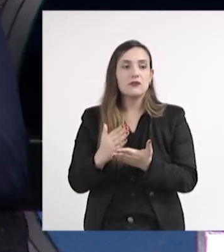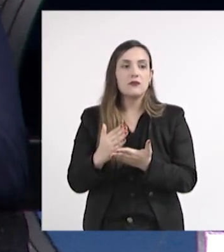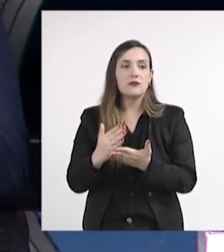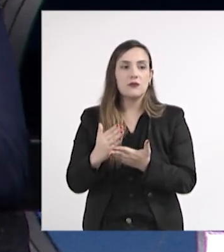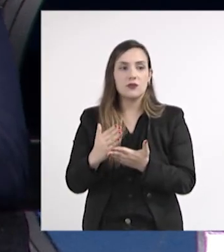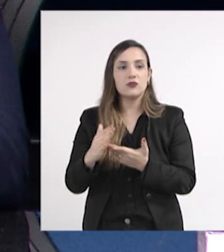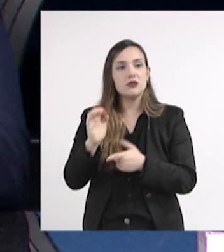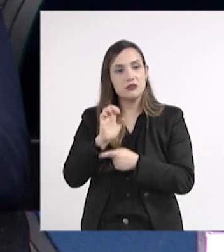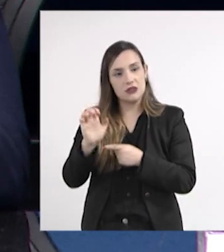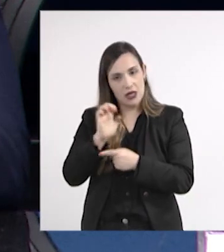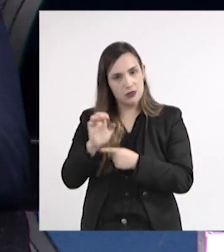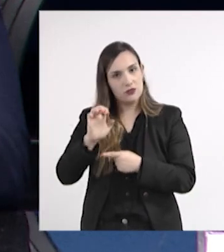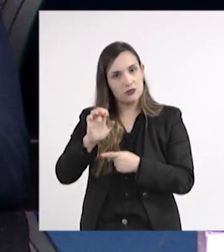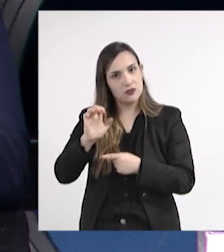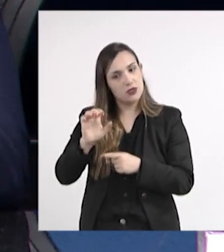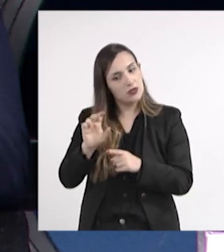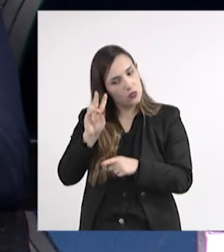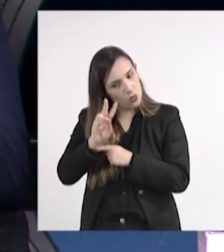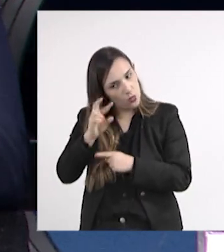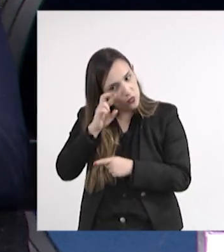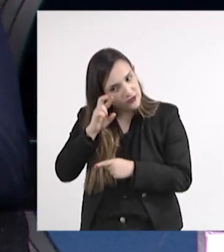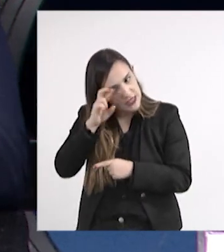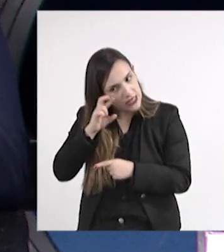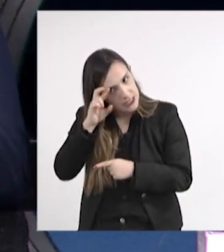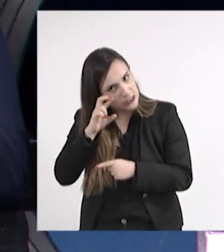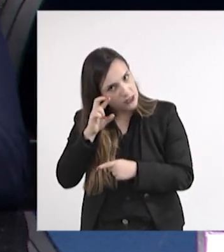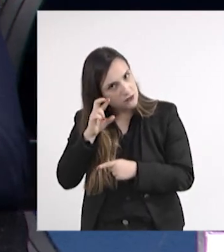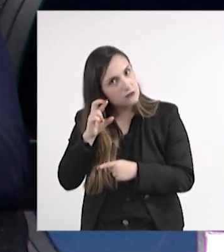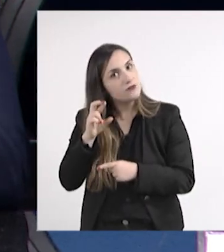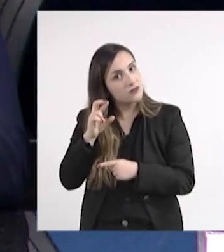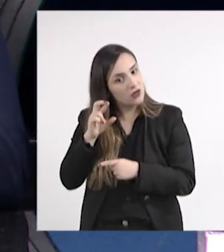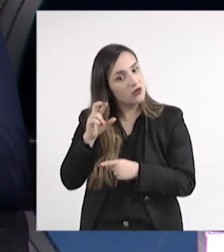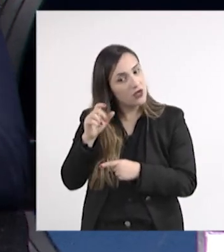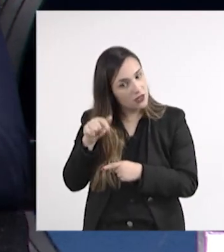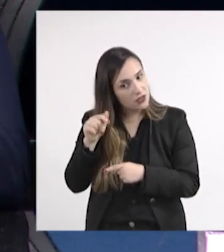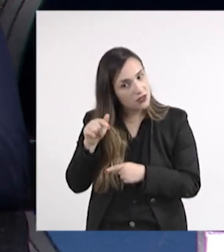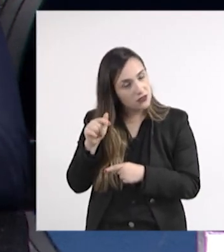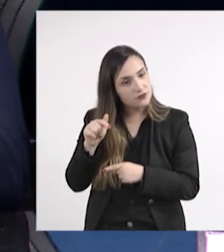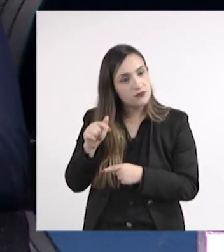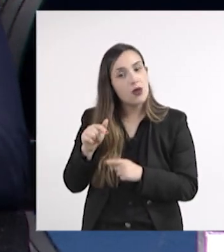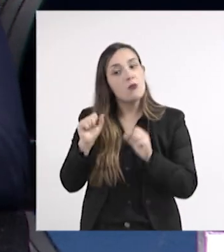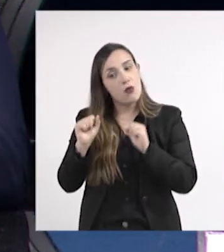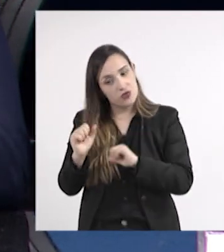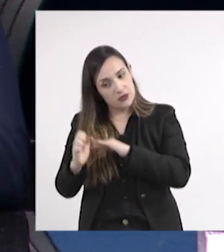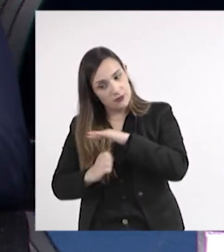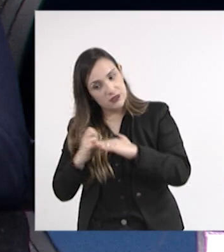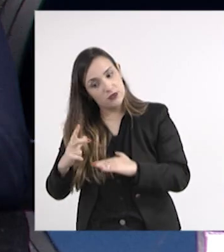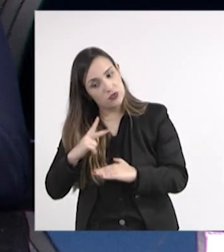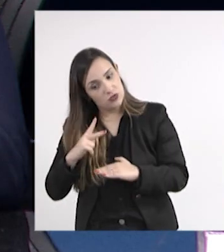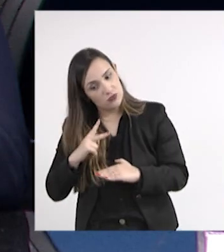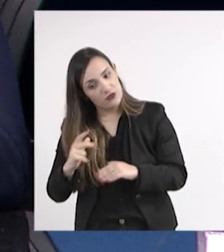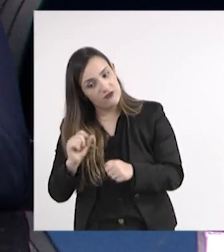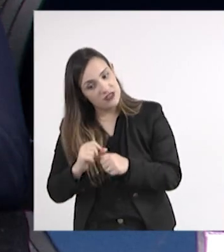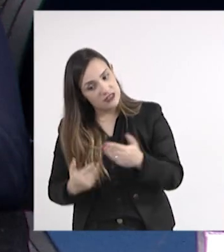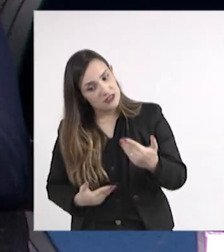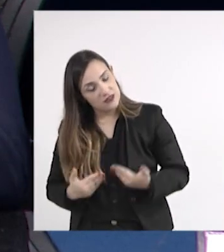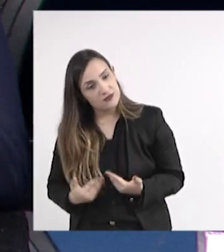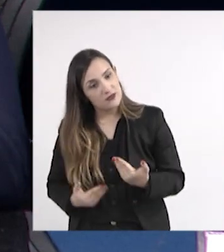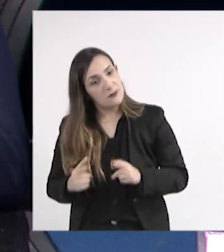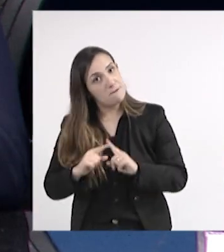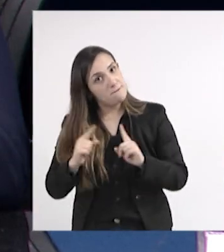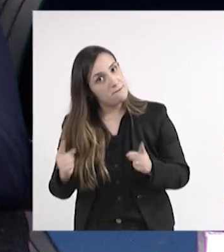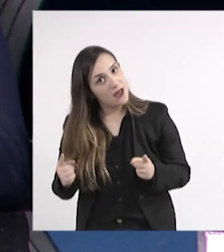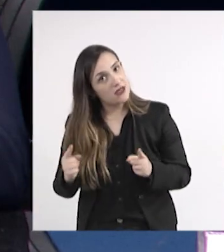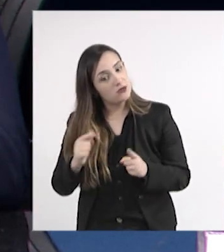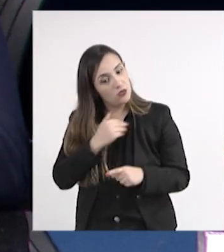Então, mesmo os serviços públicos, na medida do possível, podem ser operados pela iniciativa privada, nesse caso, regulados